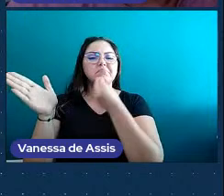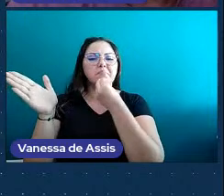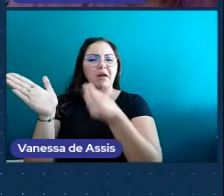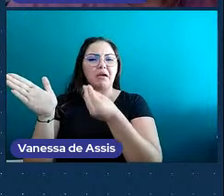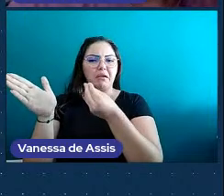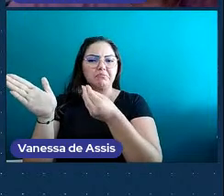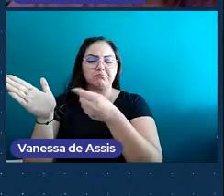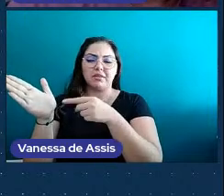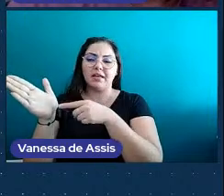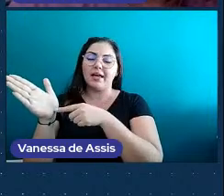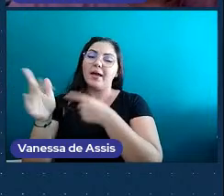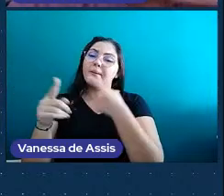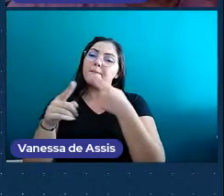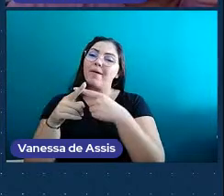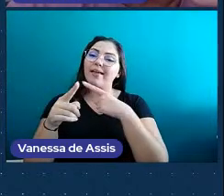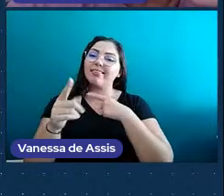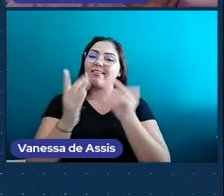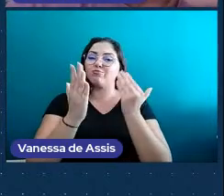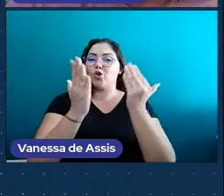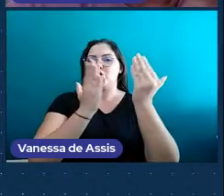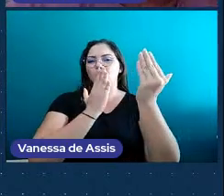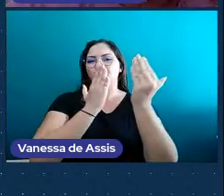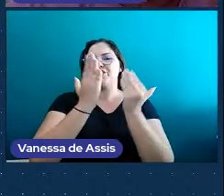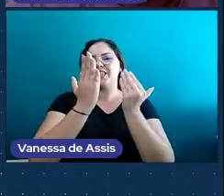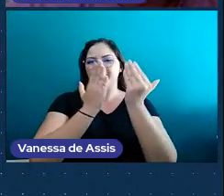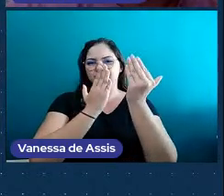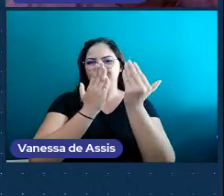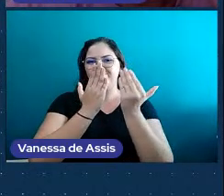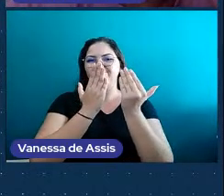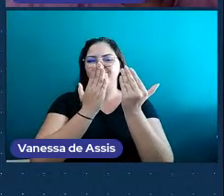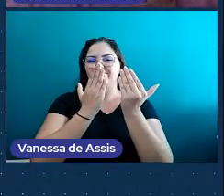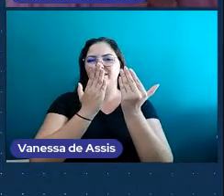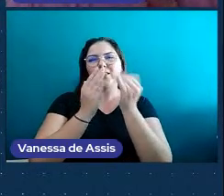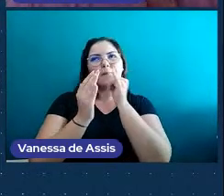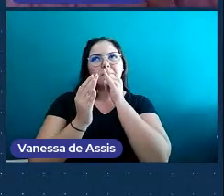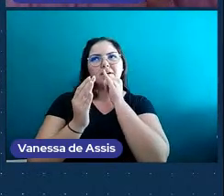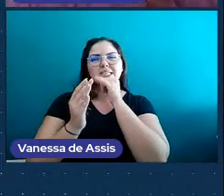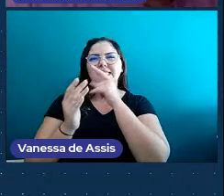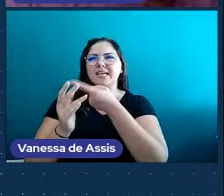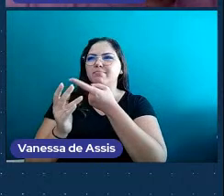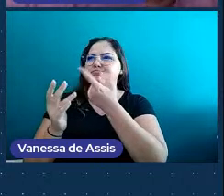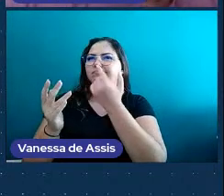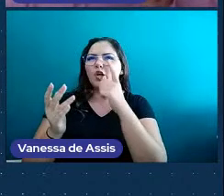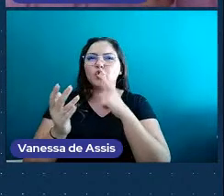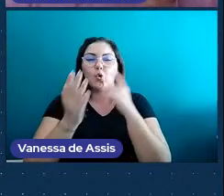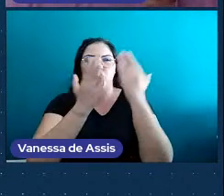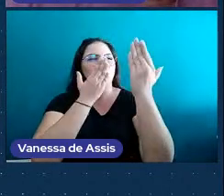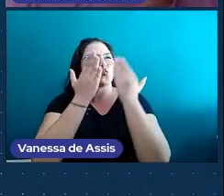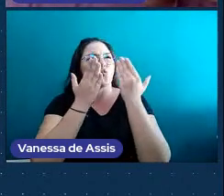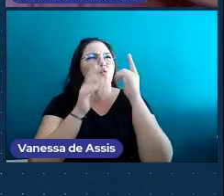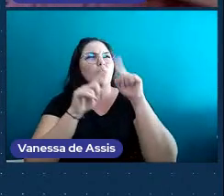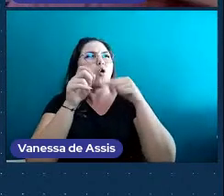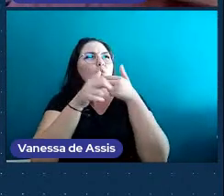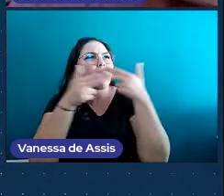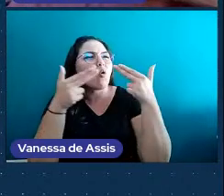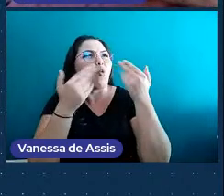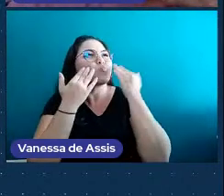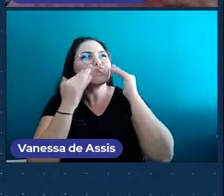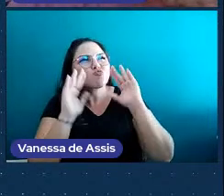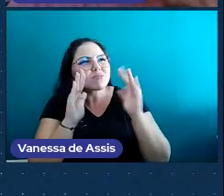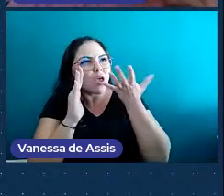saber. Então, se você pega qualquer tema, sem você não ter clareza do que você quer realmente saber sobre ele,